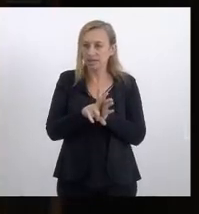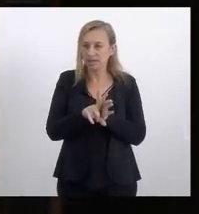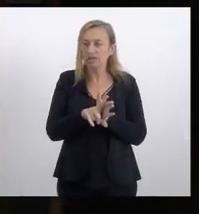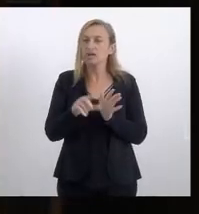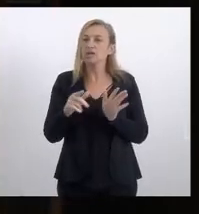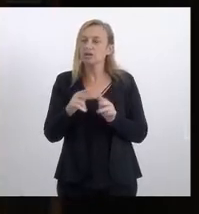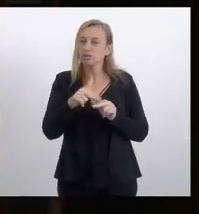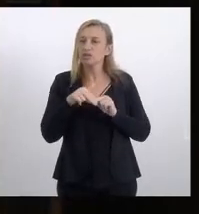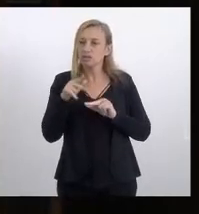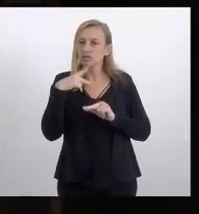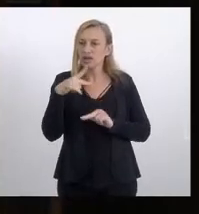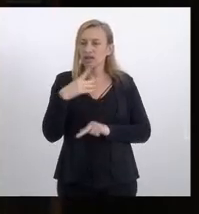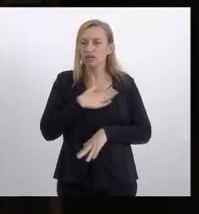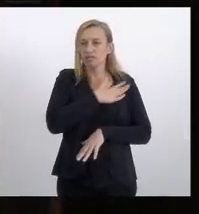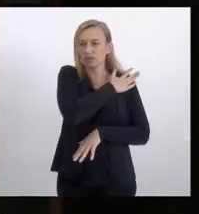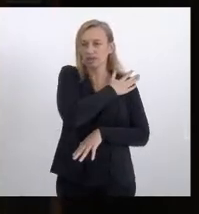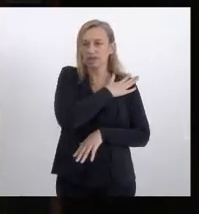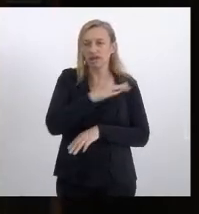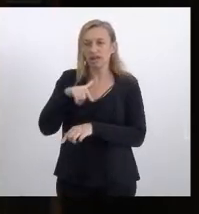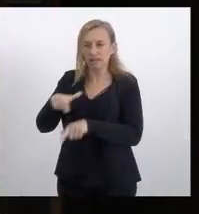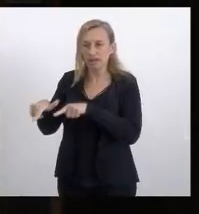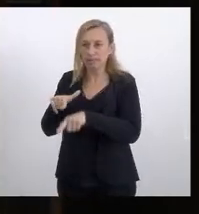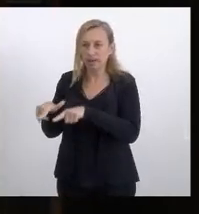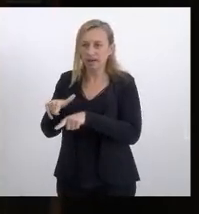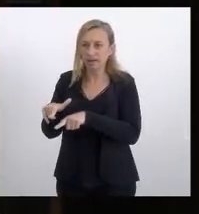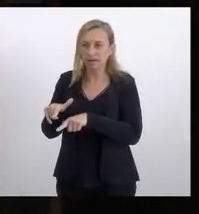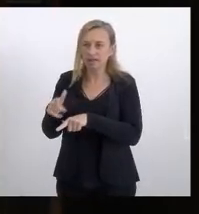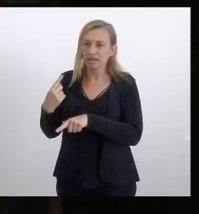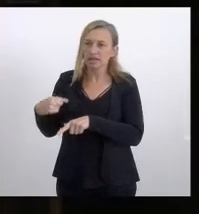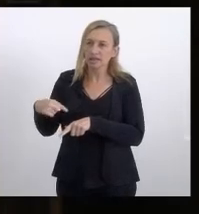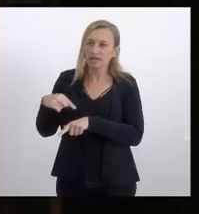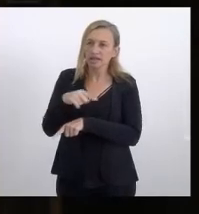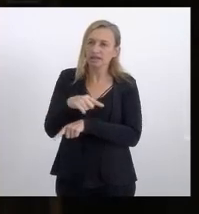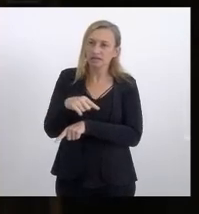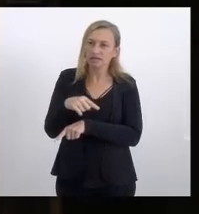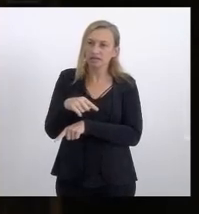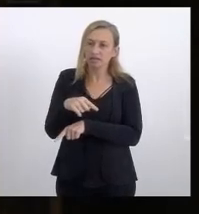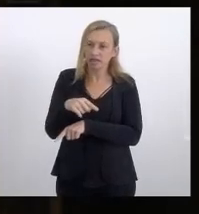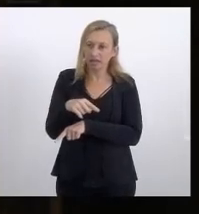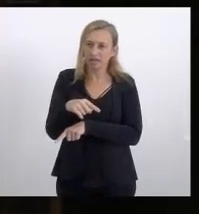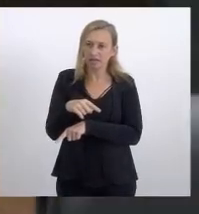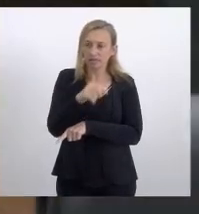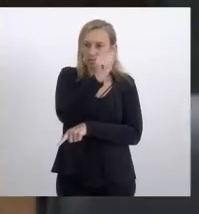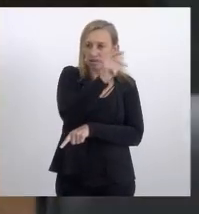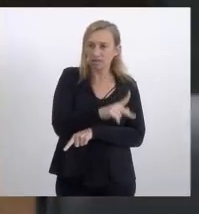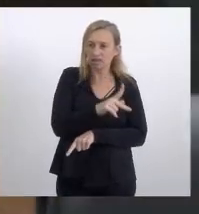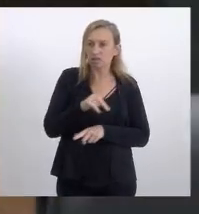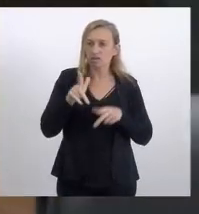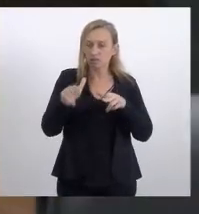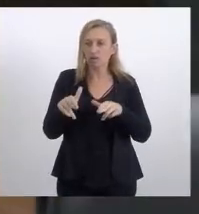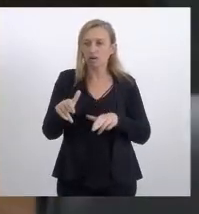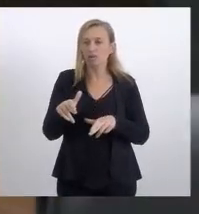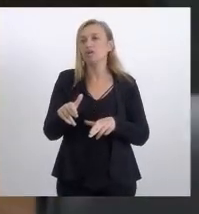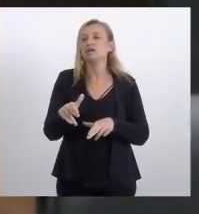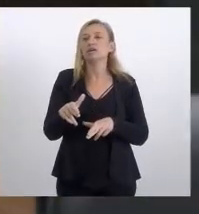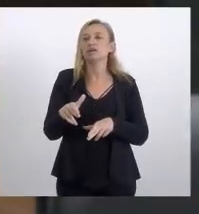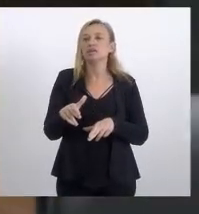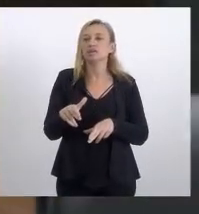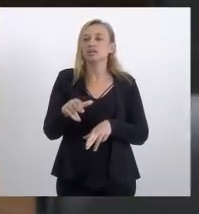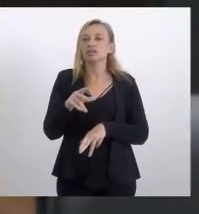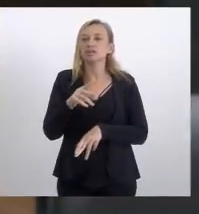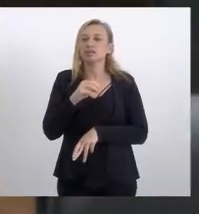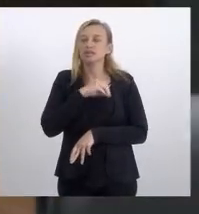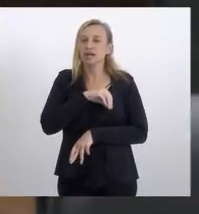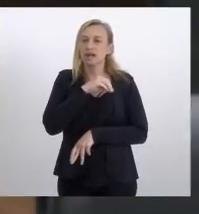ratifiquei aqui que o militar ele é ativo ele vai parar na atividade exatamente com o mesmo salário e a pensionista mesma coisa